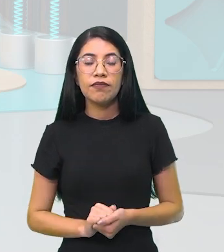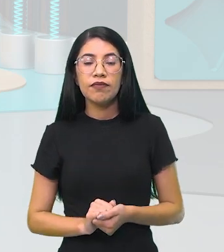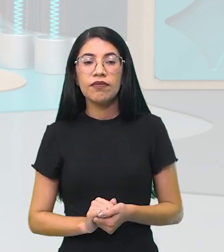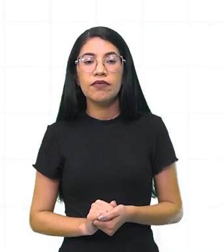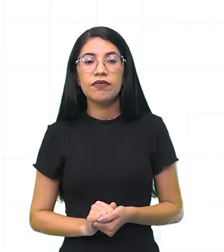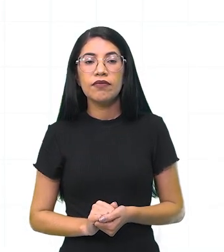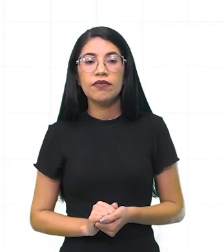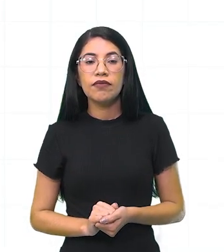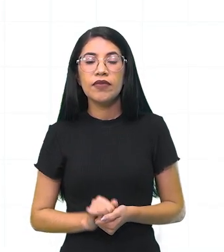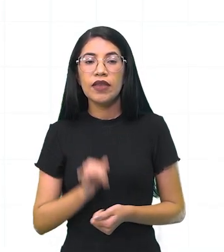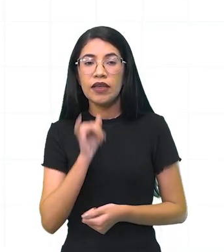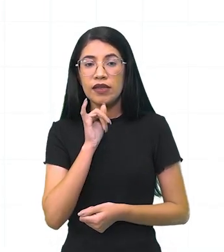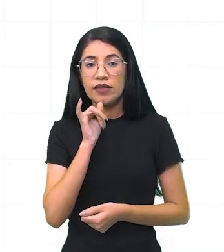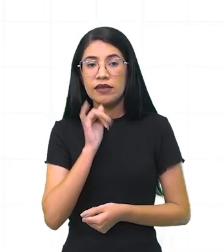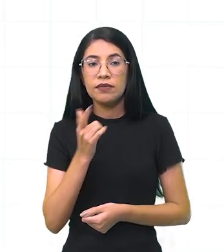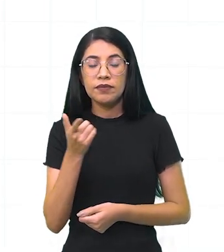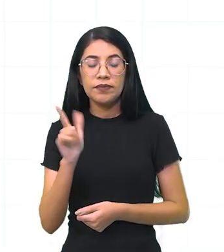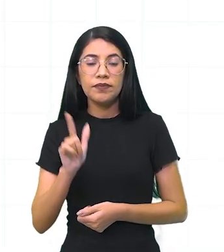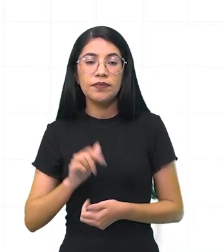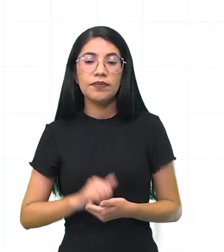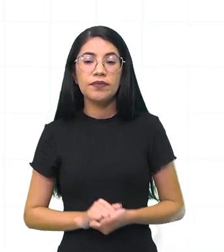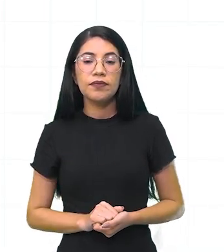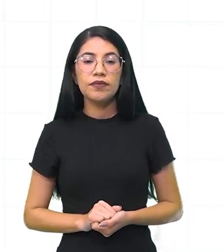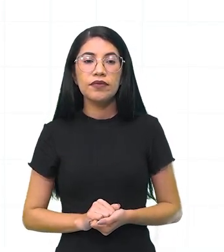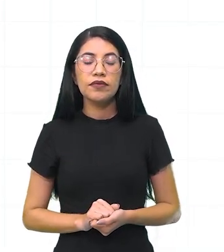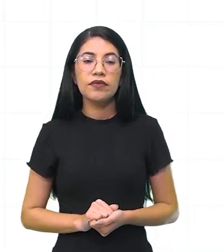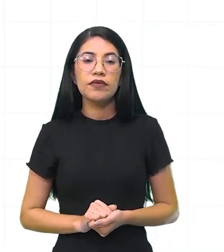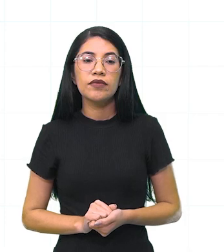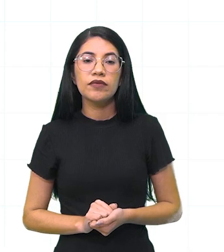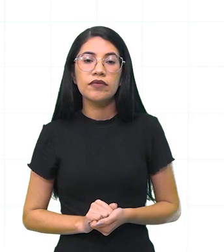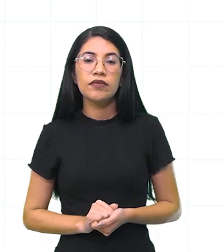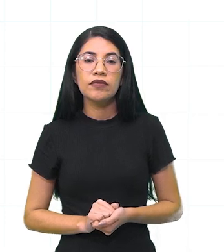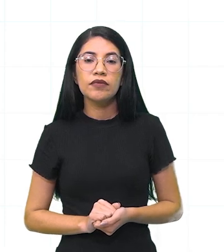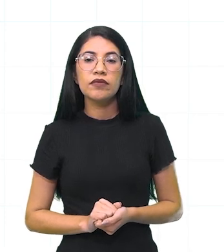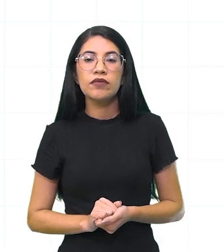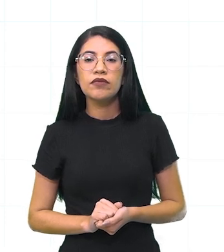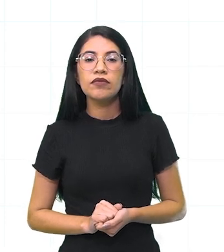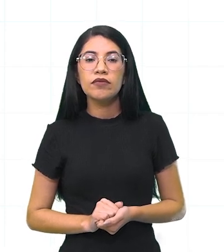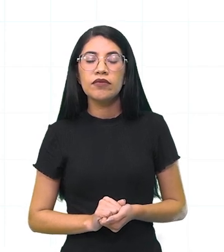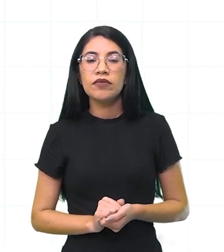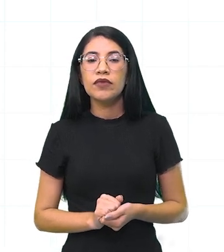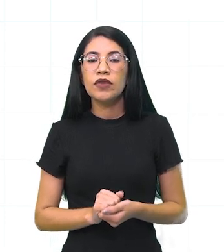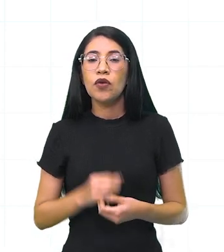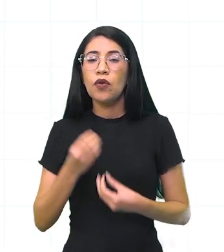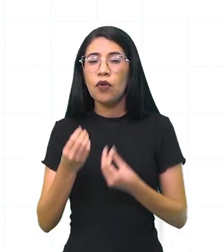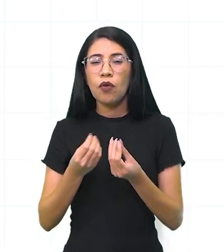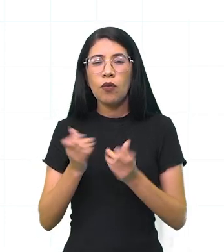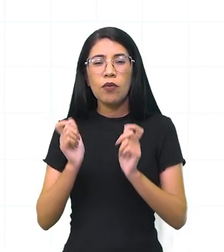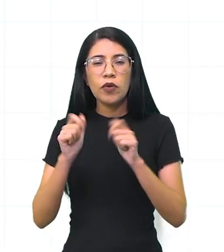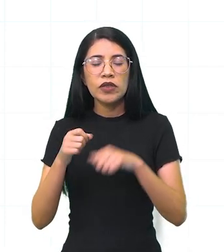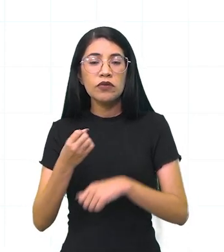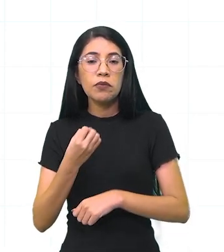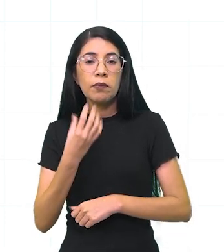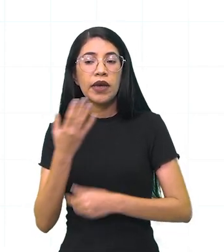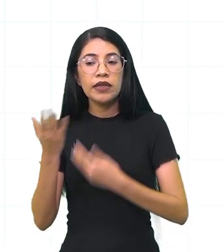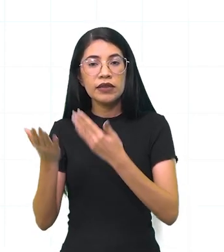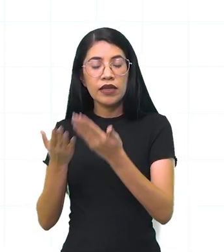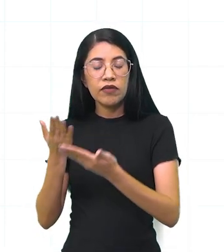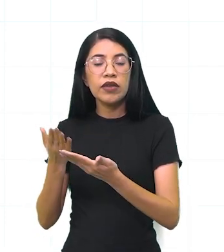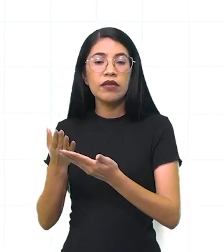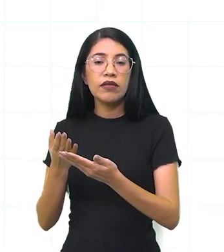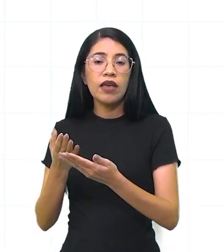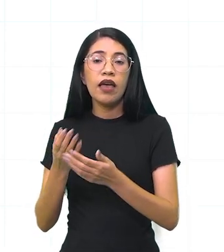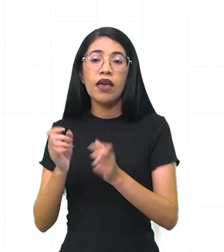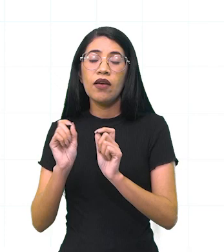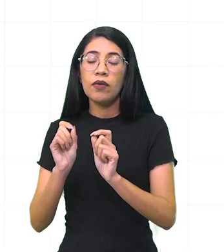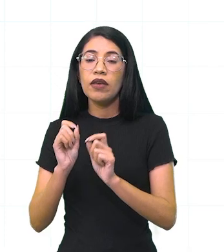mais exemplos. Olha só. O melhor meio de ser bem servido é servir bem. Nós